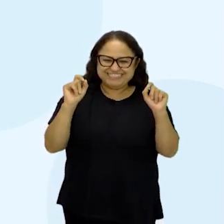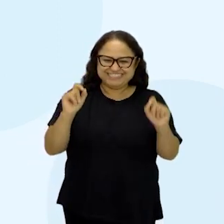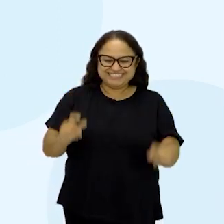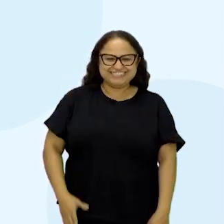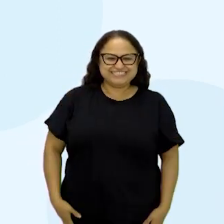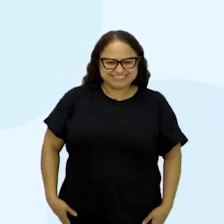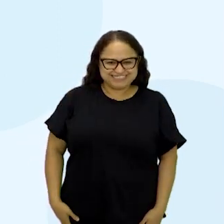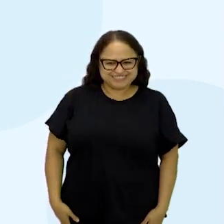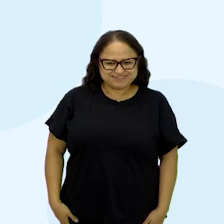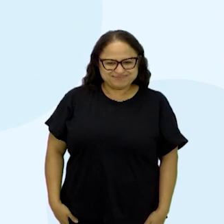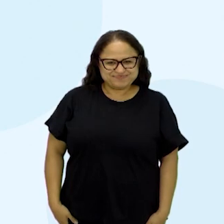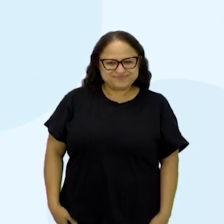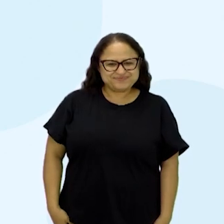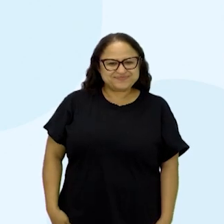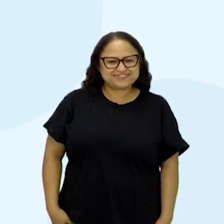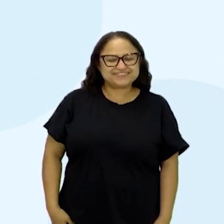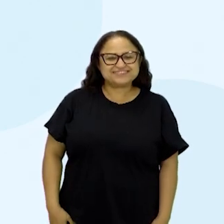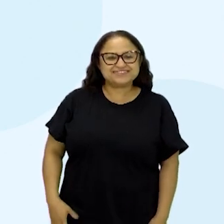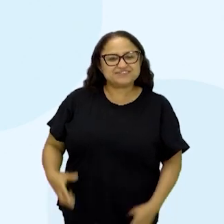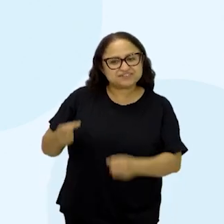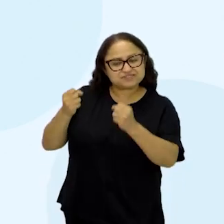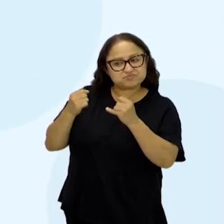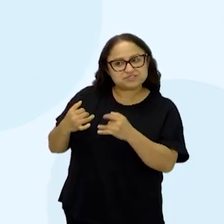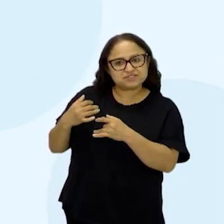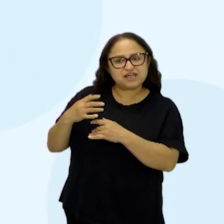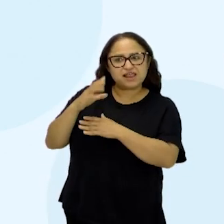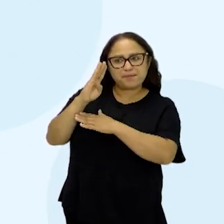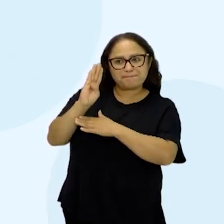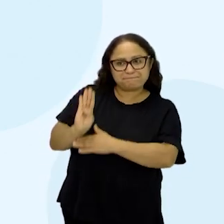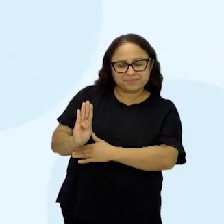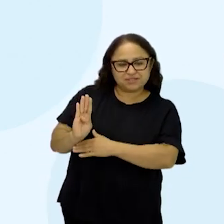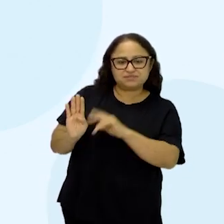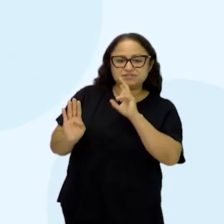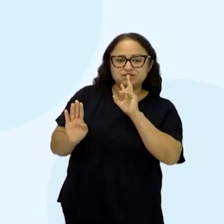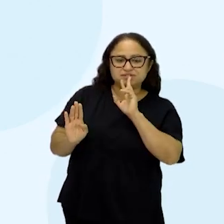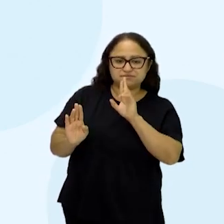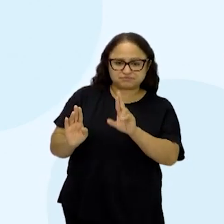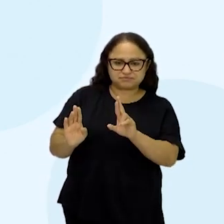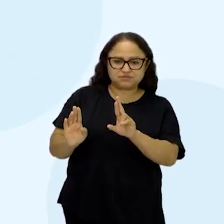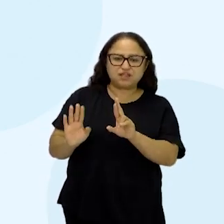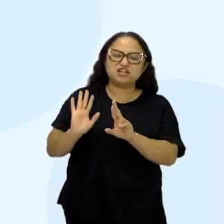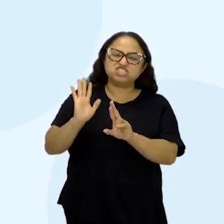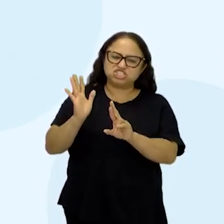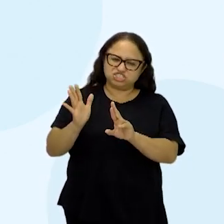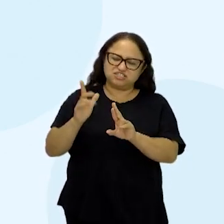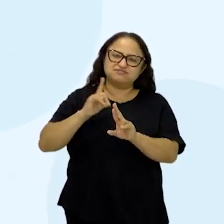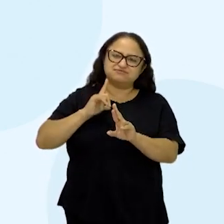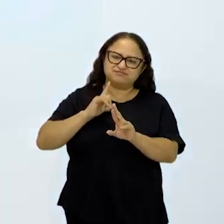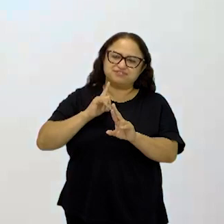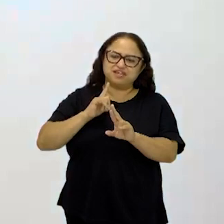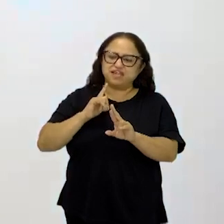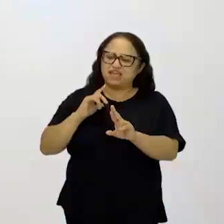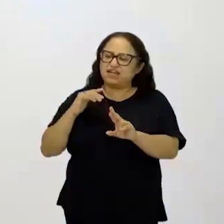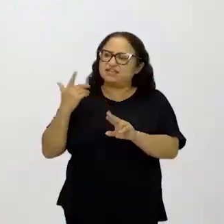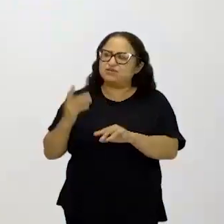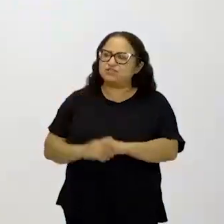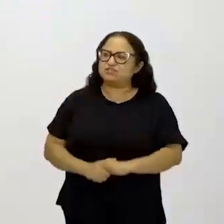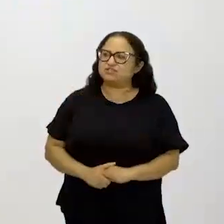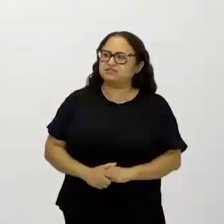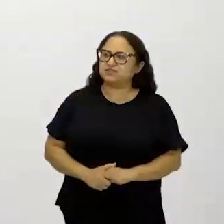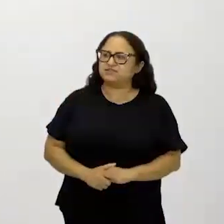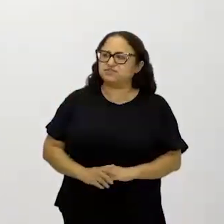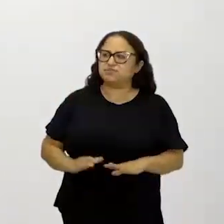conseguiram? Cara, conseguem. Olha, o pessoal está falando a letra B. A gente praticamente comentou já sobre isso, né? Então, parabéns. É a letra